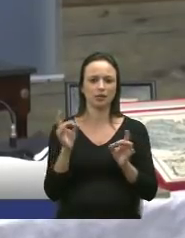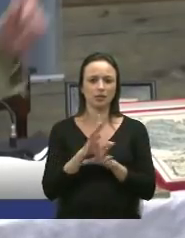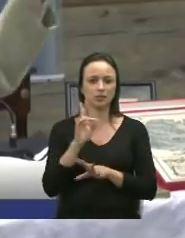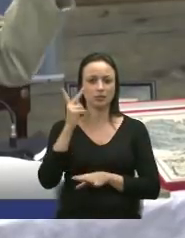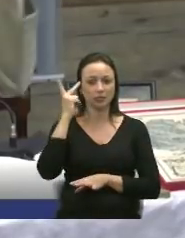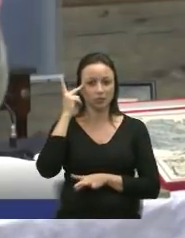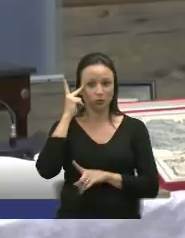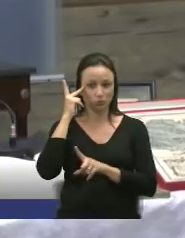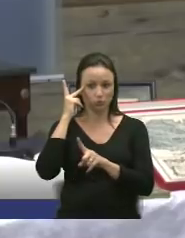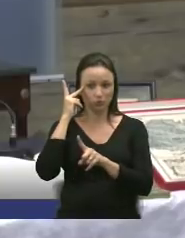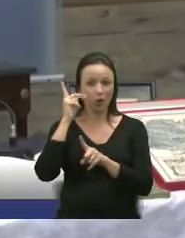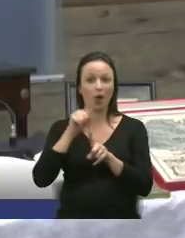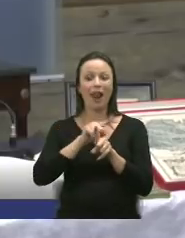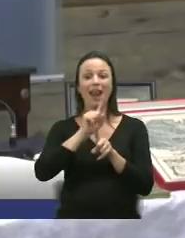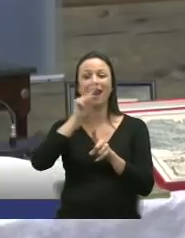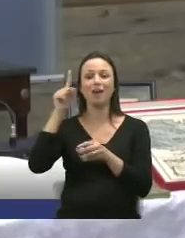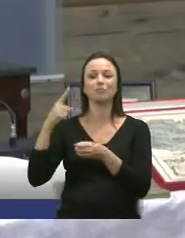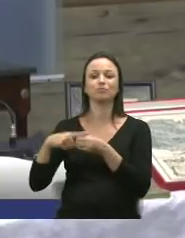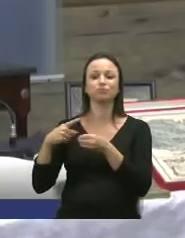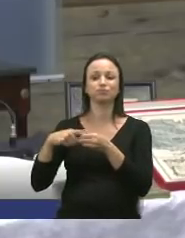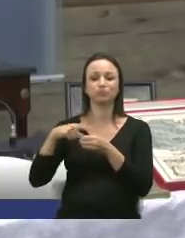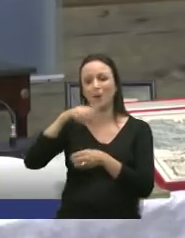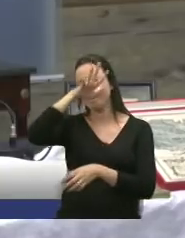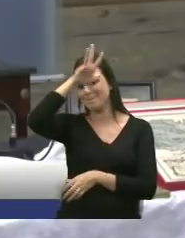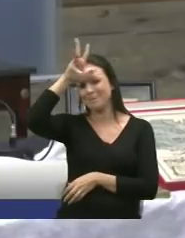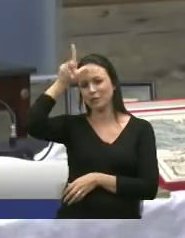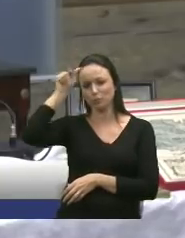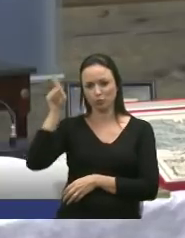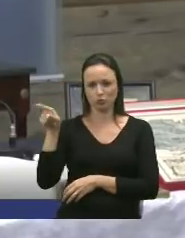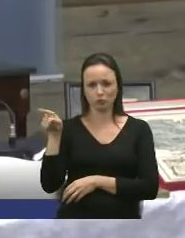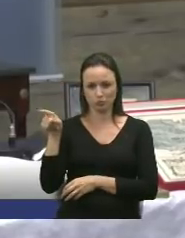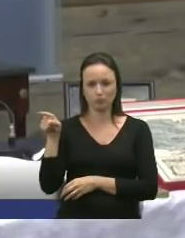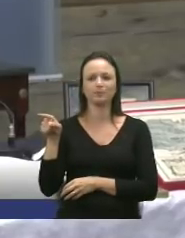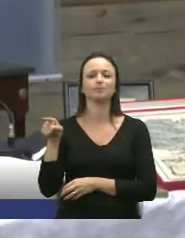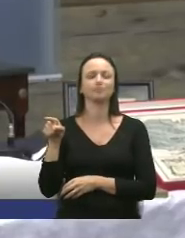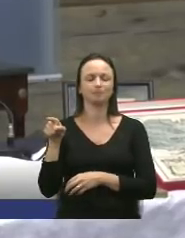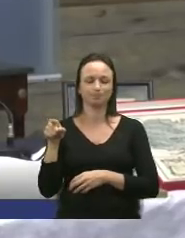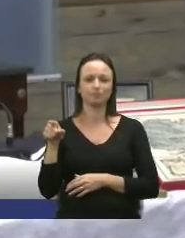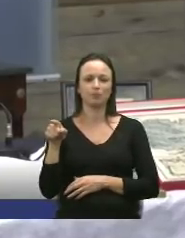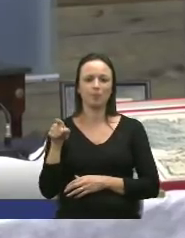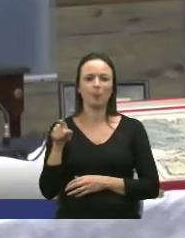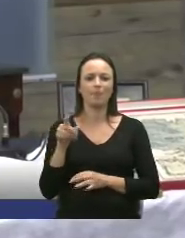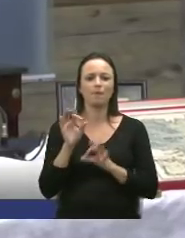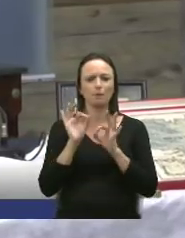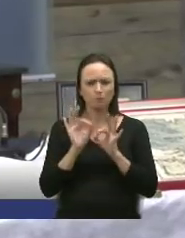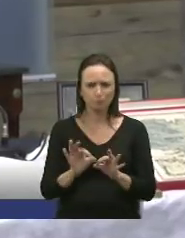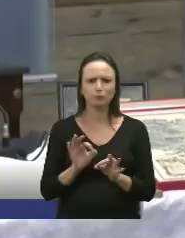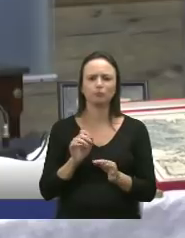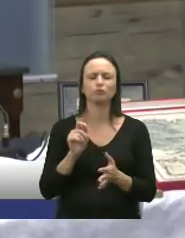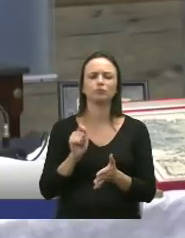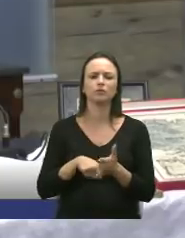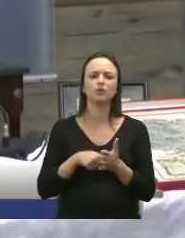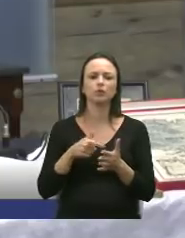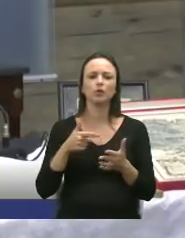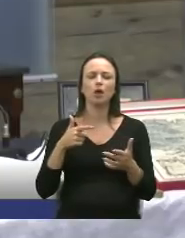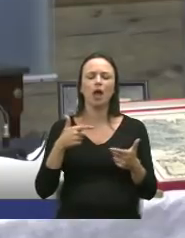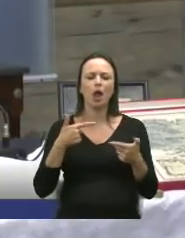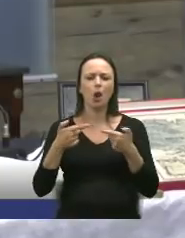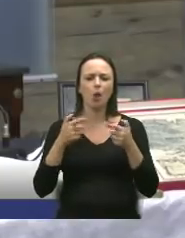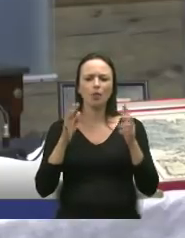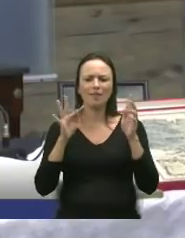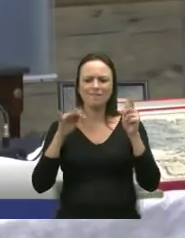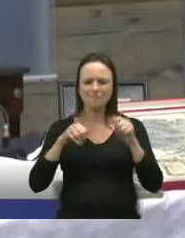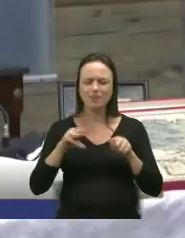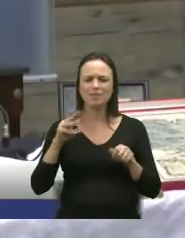Paulo, acabou no Mato Grosso. Nós oficialmente consideramos que o fim da luta seria em 28 de